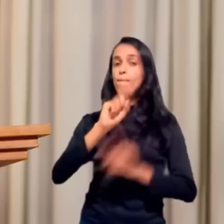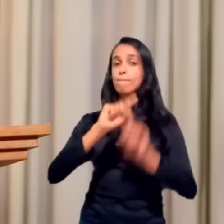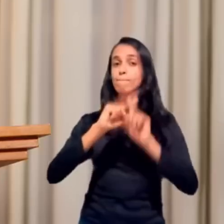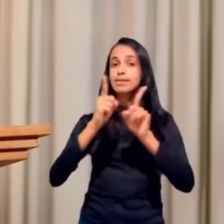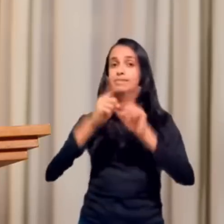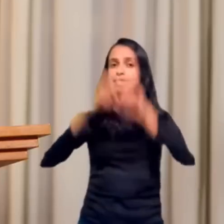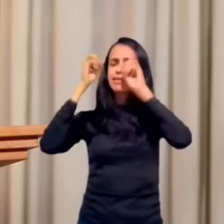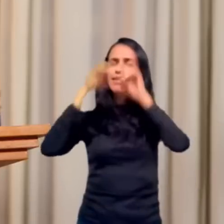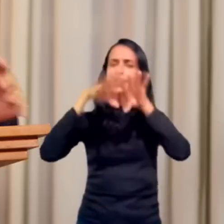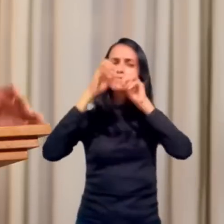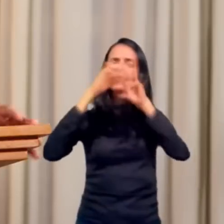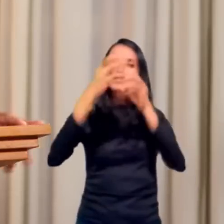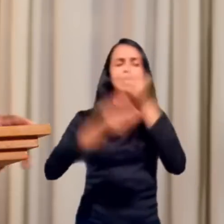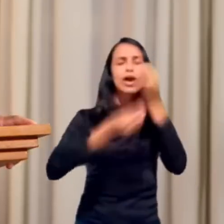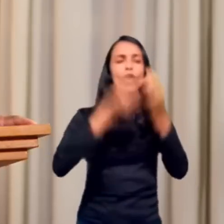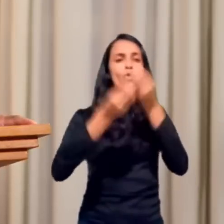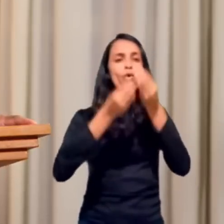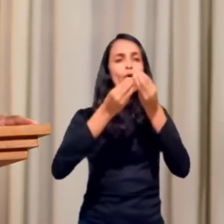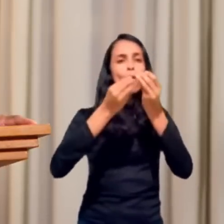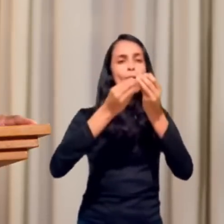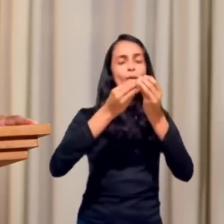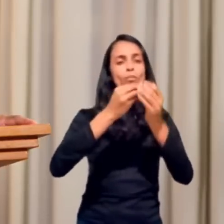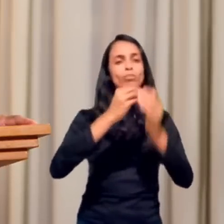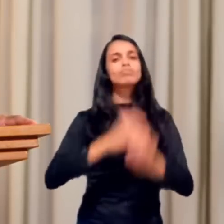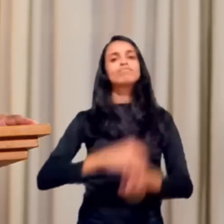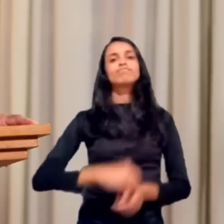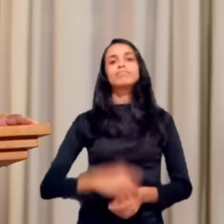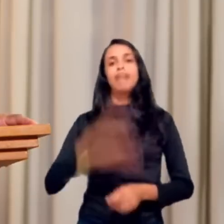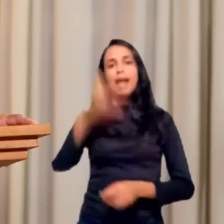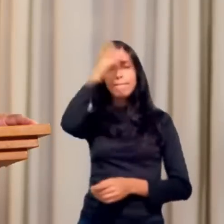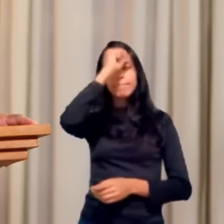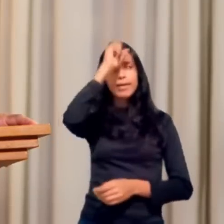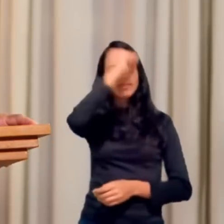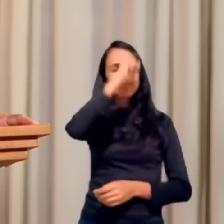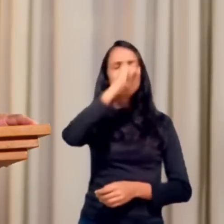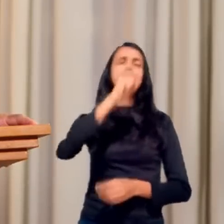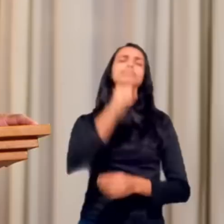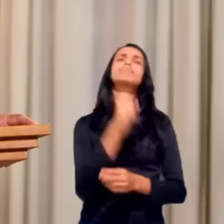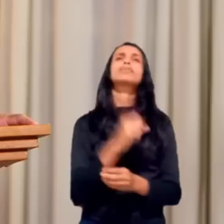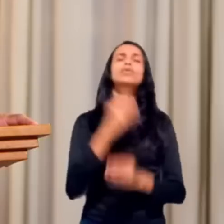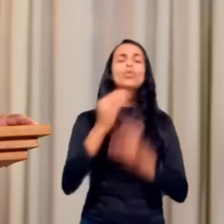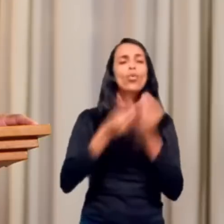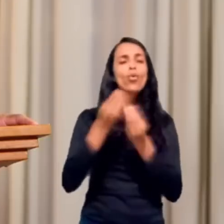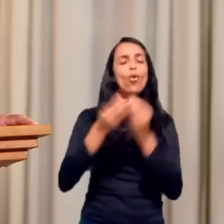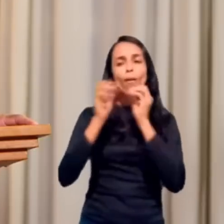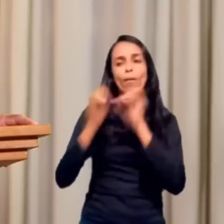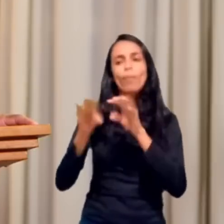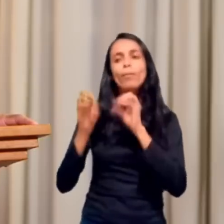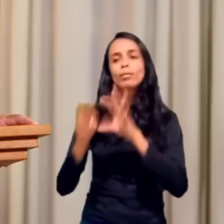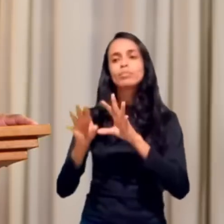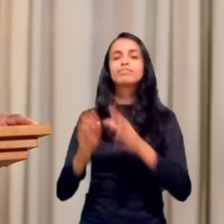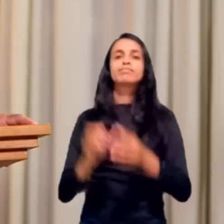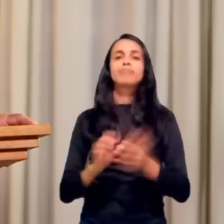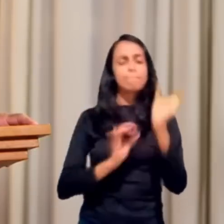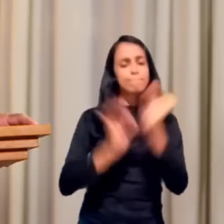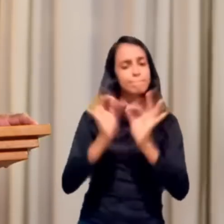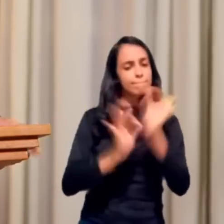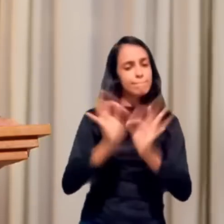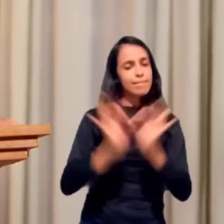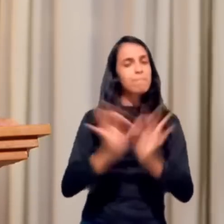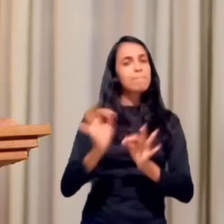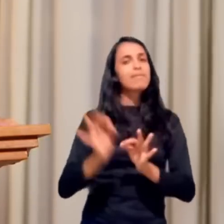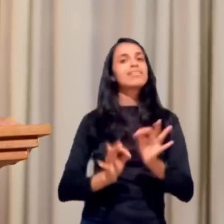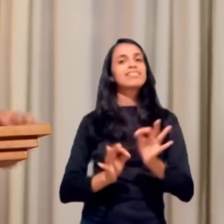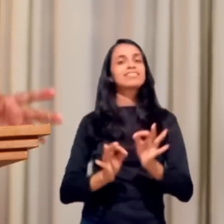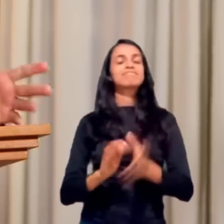não estava apto para esse trabalho, mas ele foi sendo preparado. E ele